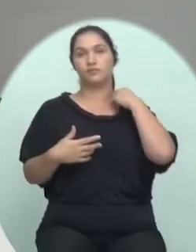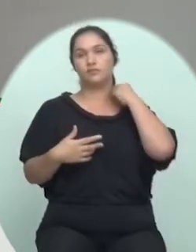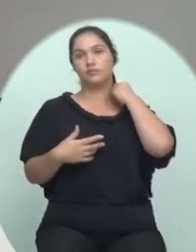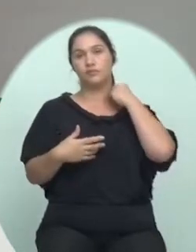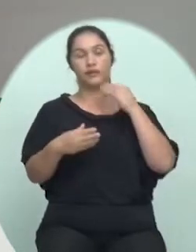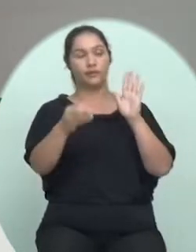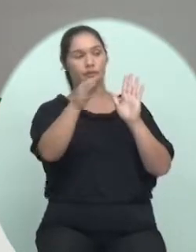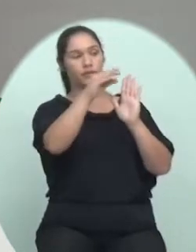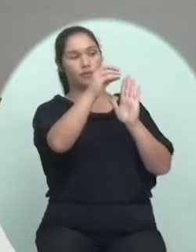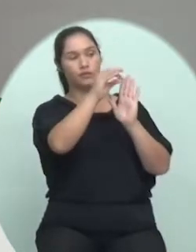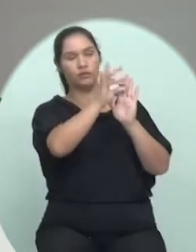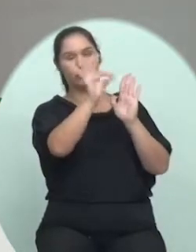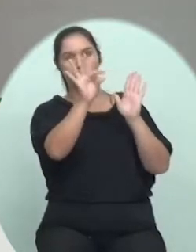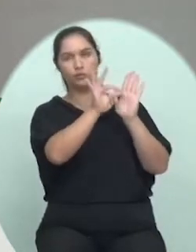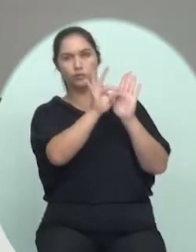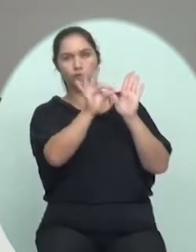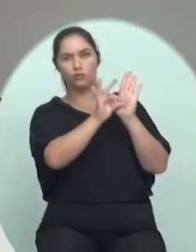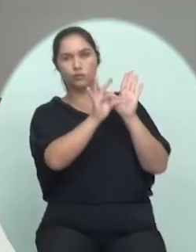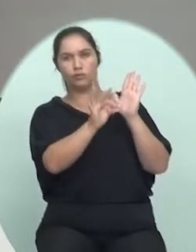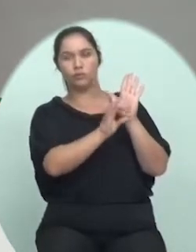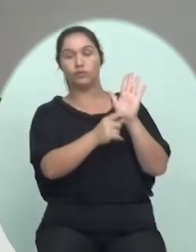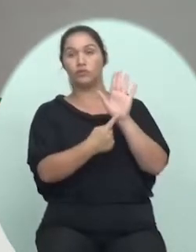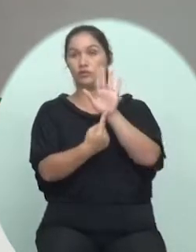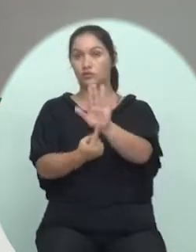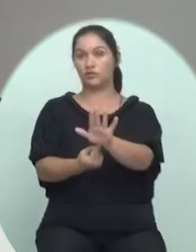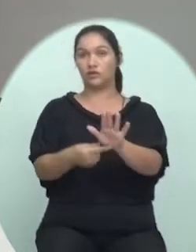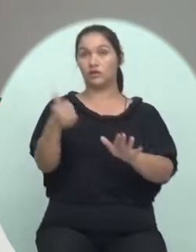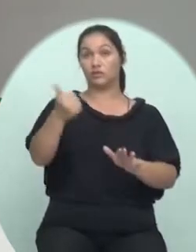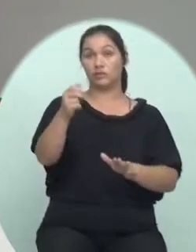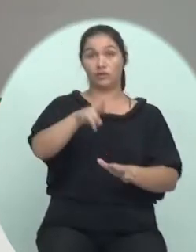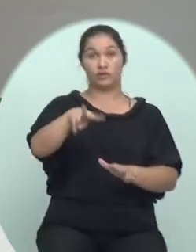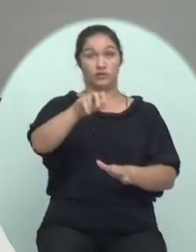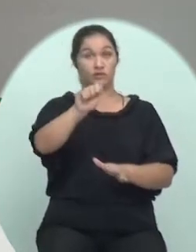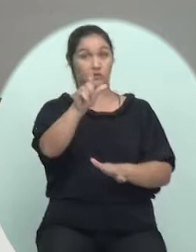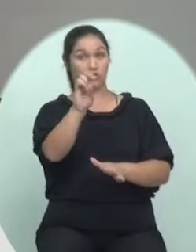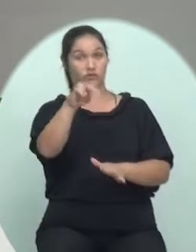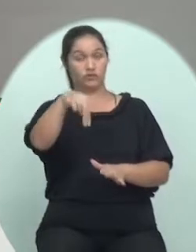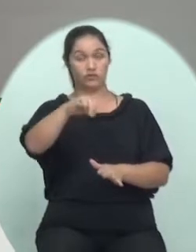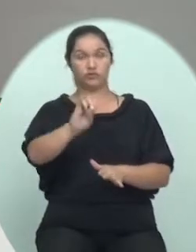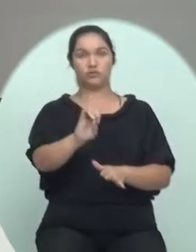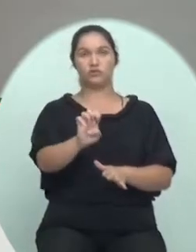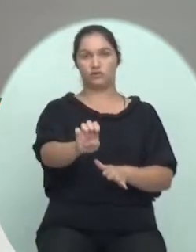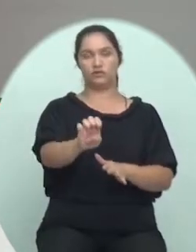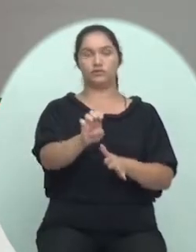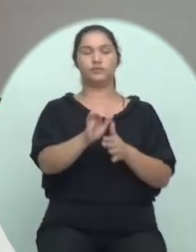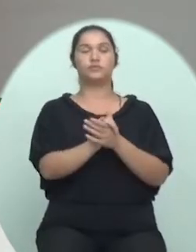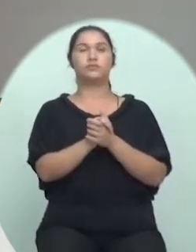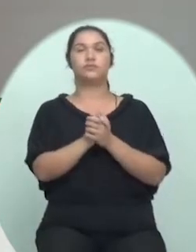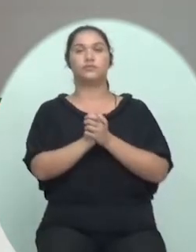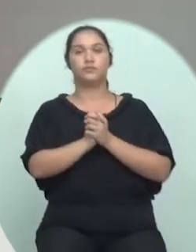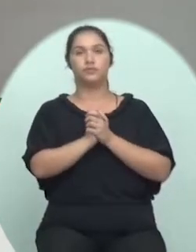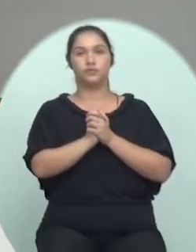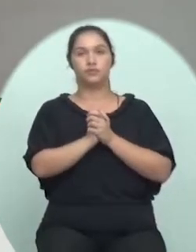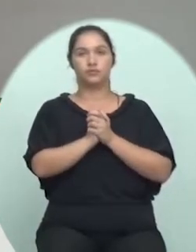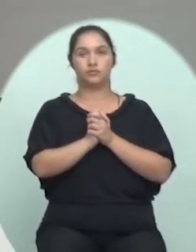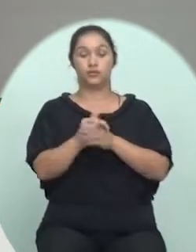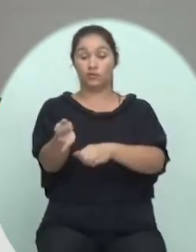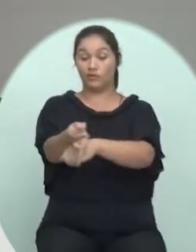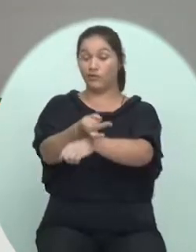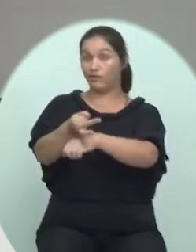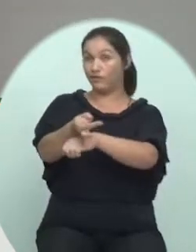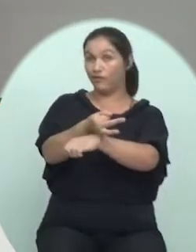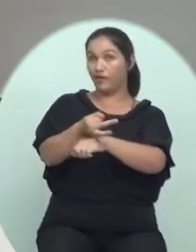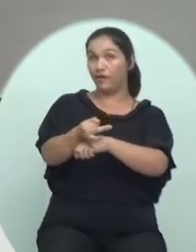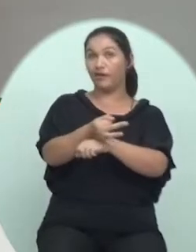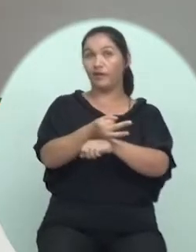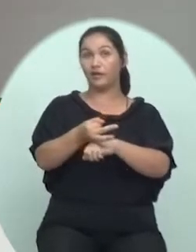elencados, primeiro pelo vereador Aldinei Potelec, com relação às férias dos colegas médicos